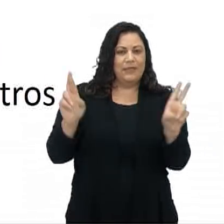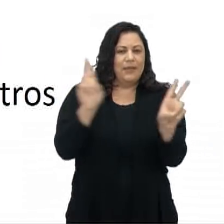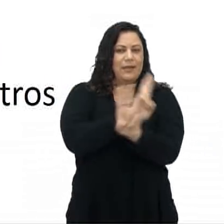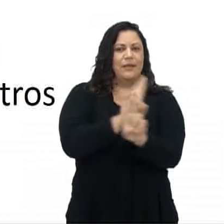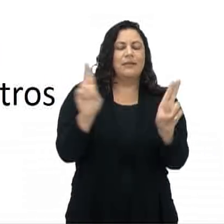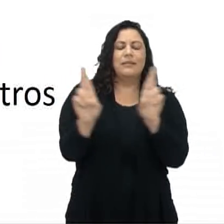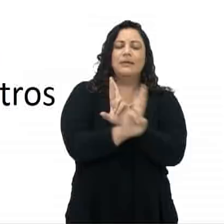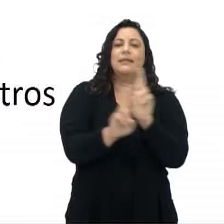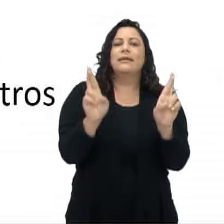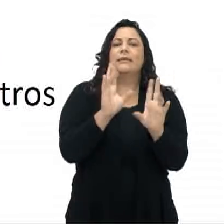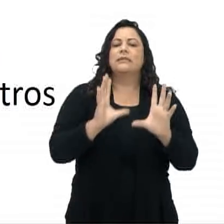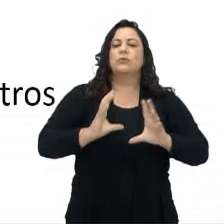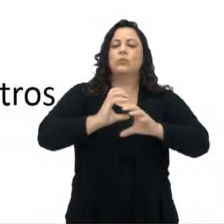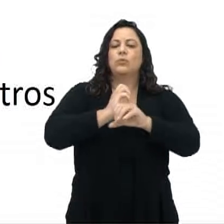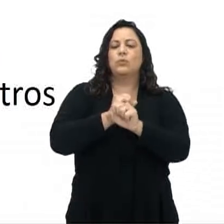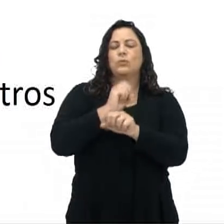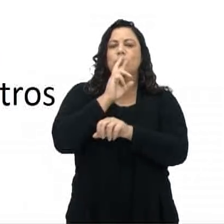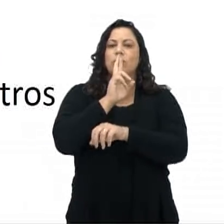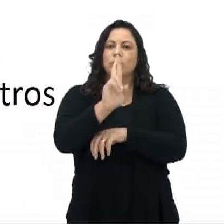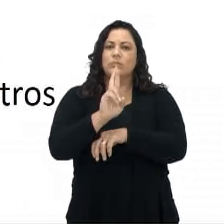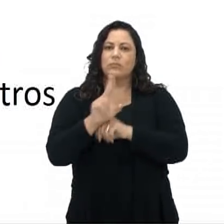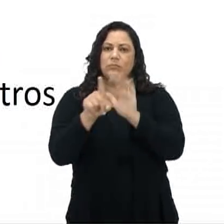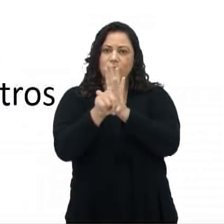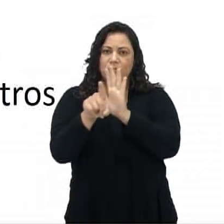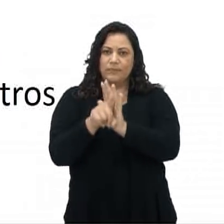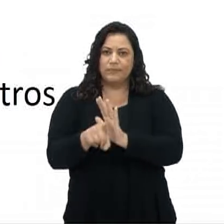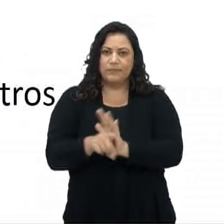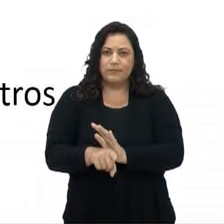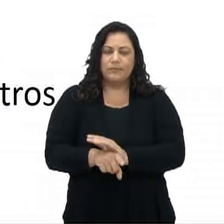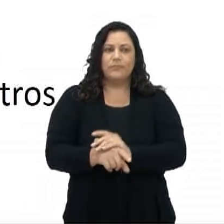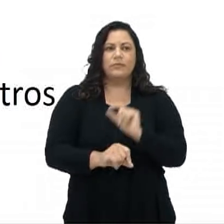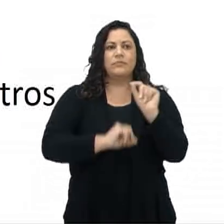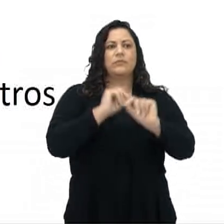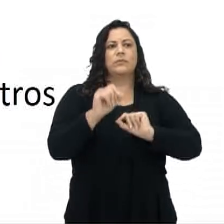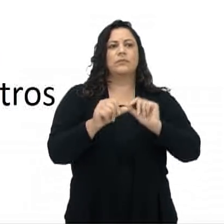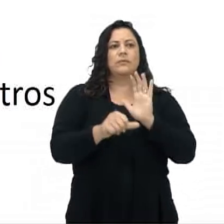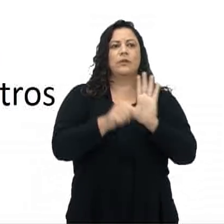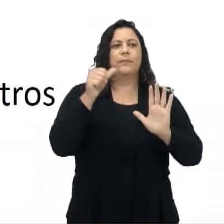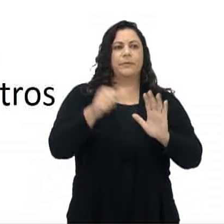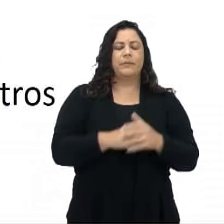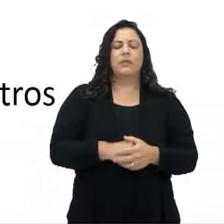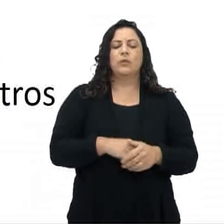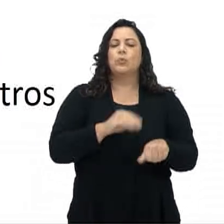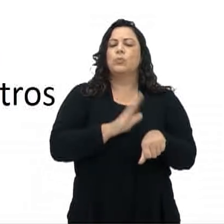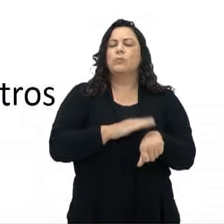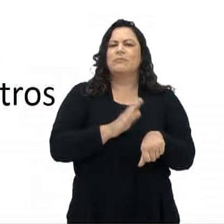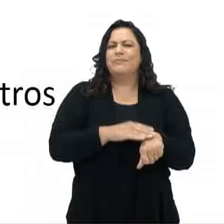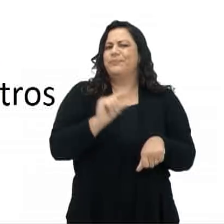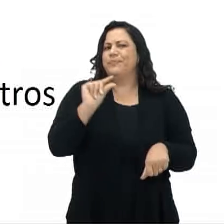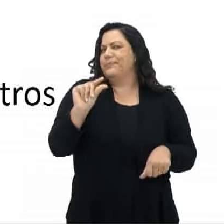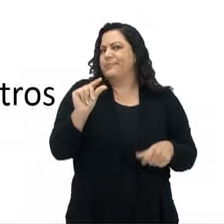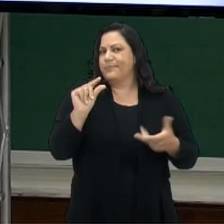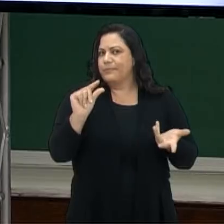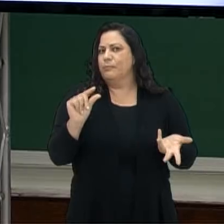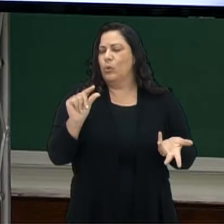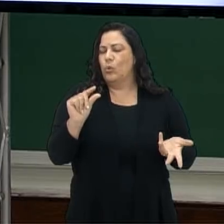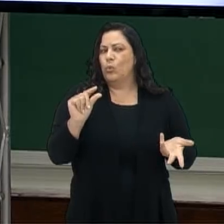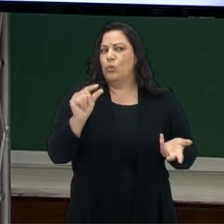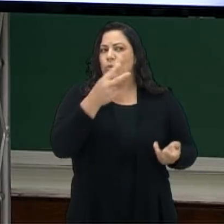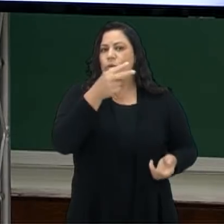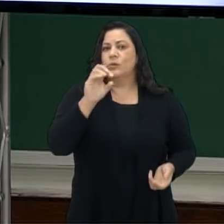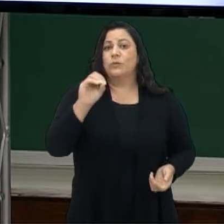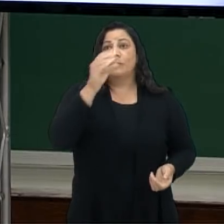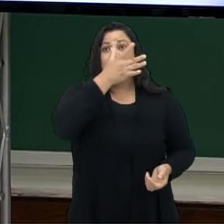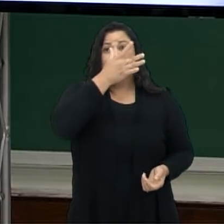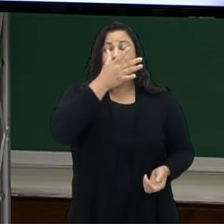vamos lá. O primeiro item aqui, que era pouco tempo, teve 20 respostas. 20 pessoas